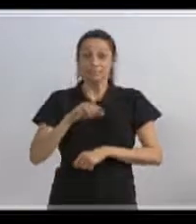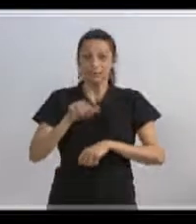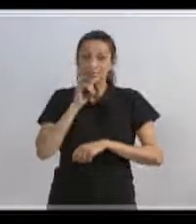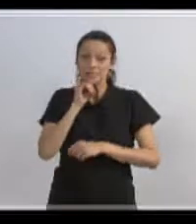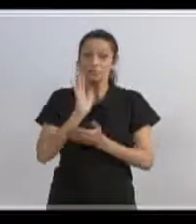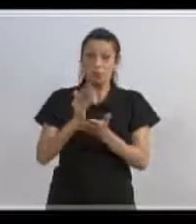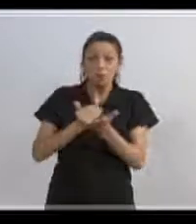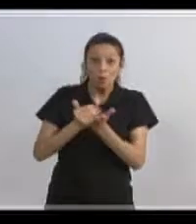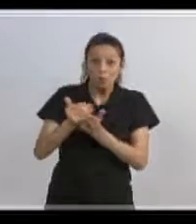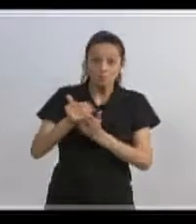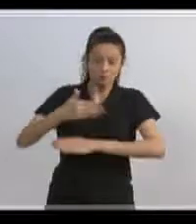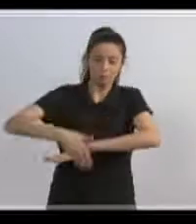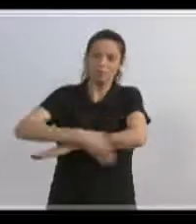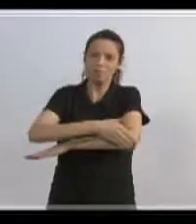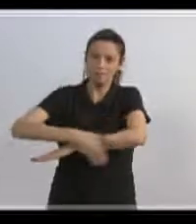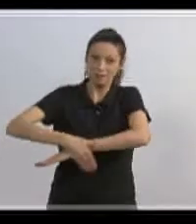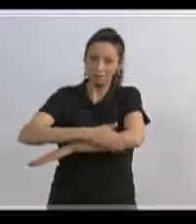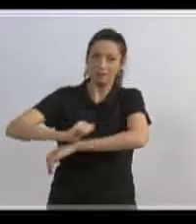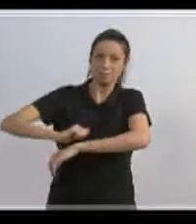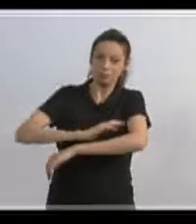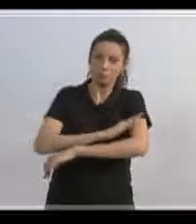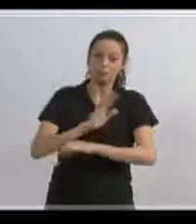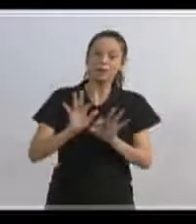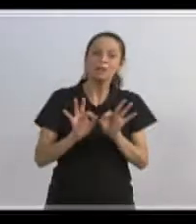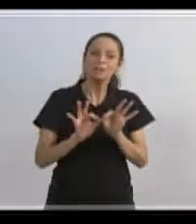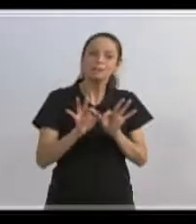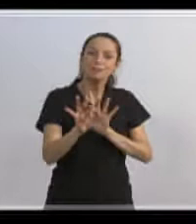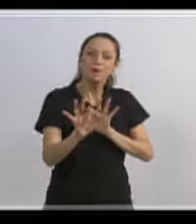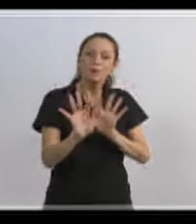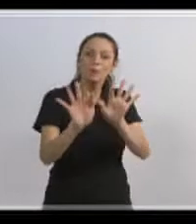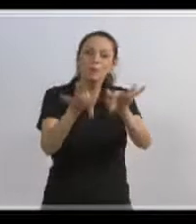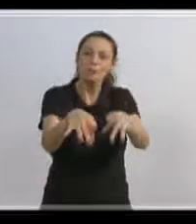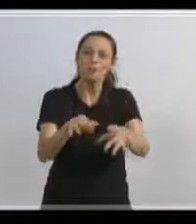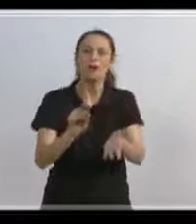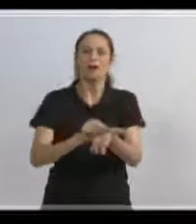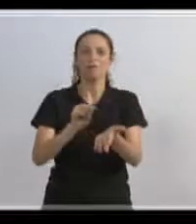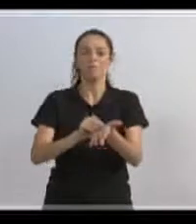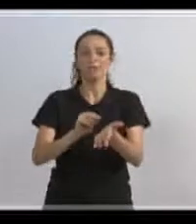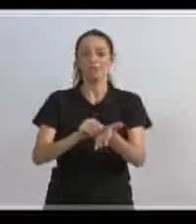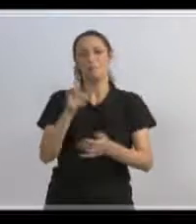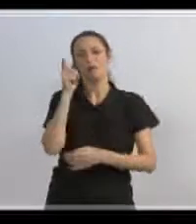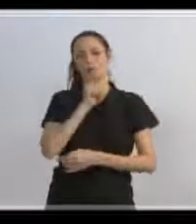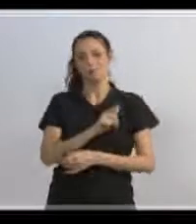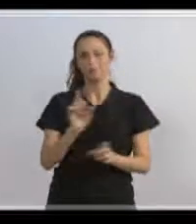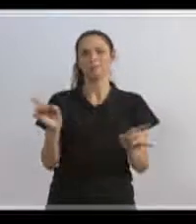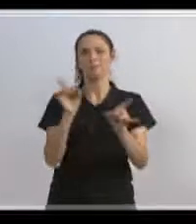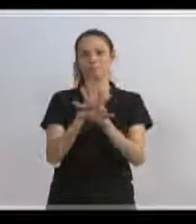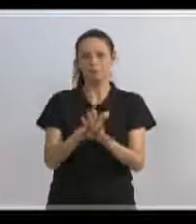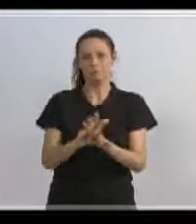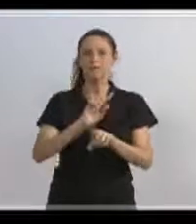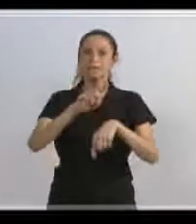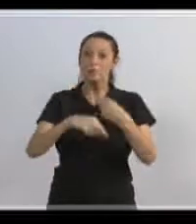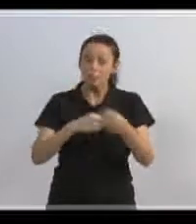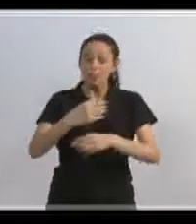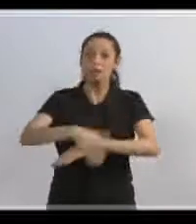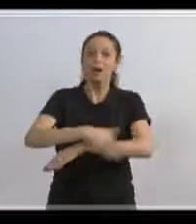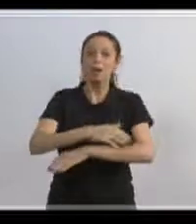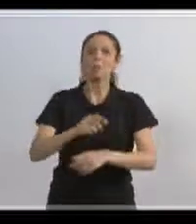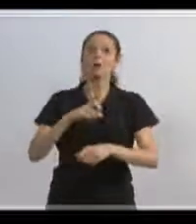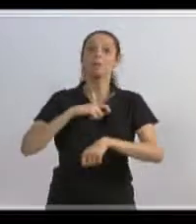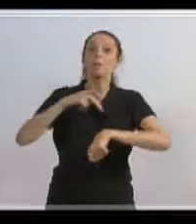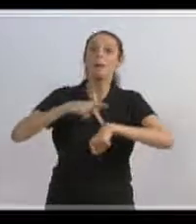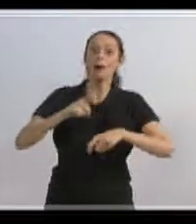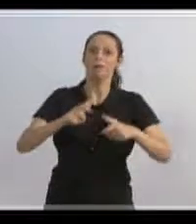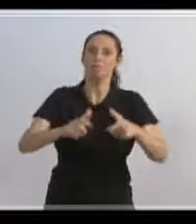Bernardo Scheidmantel, que é a última etapa de 1.000 metros para chegar até o paralelepípedo, que é da empresa